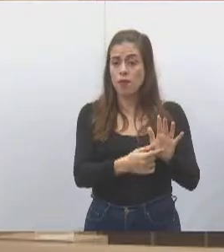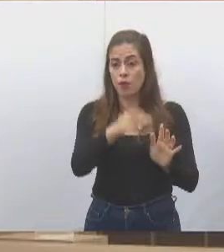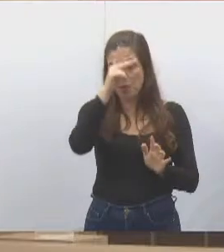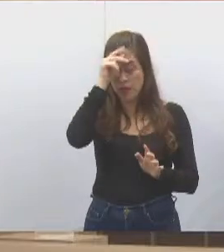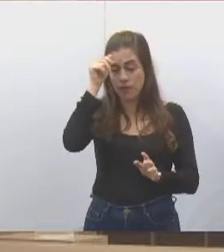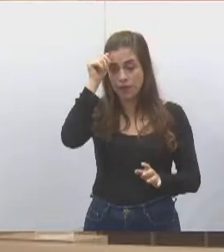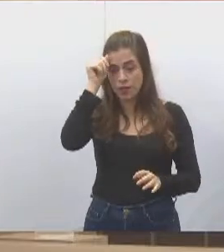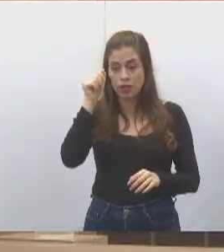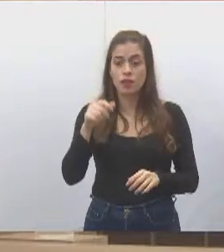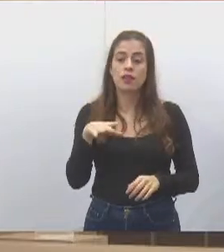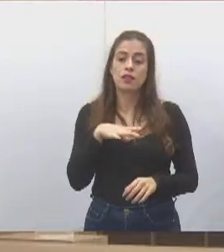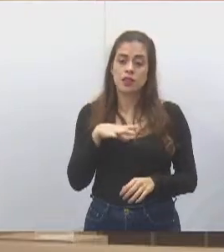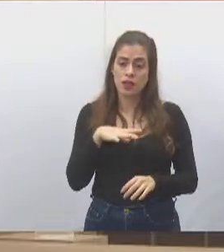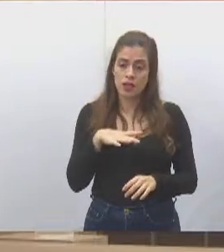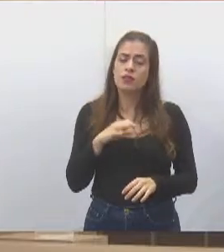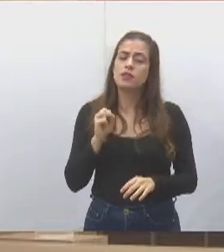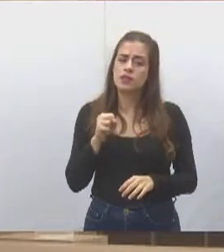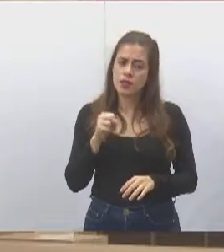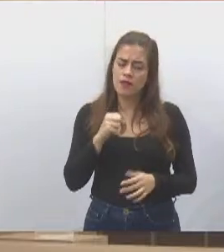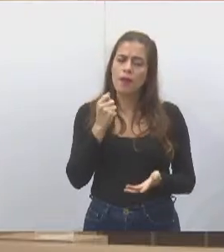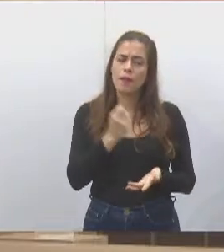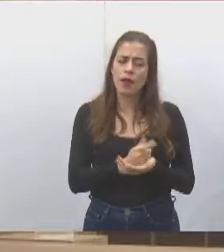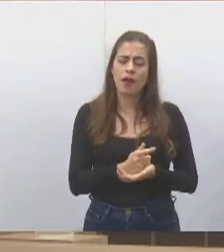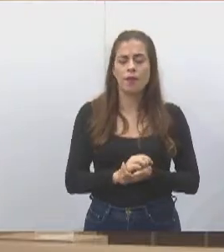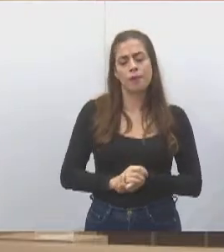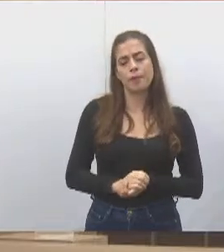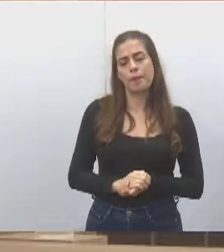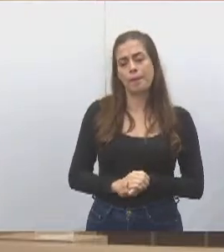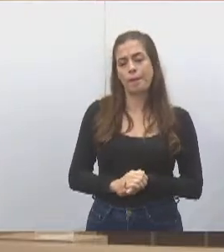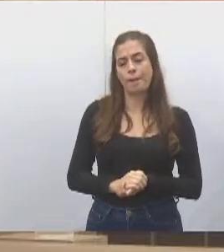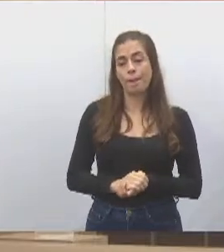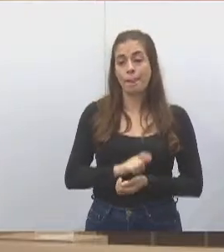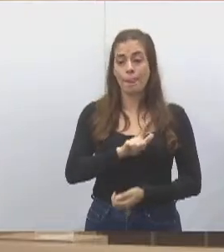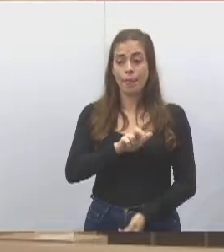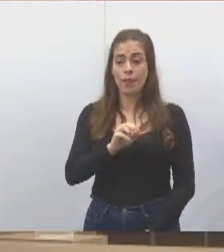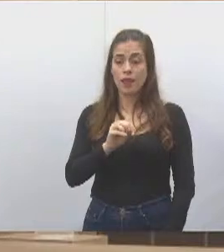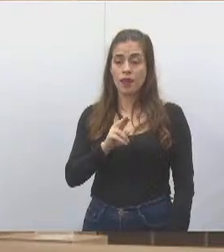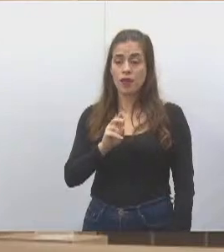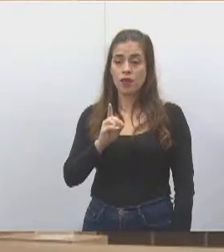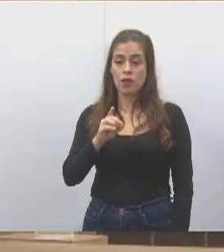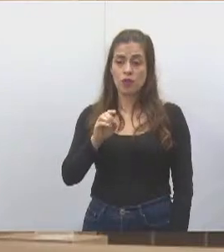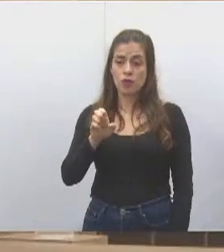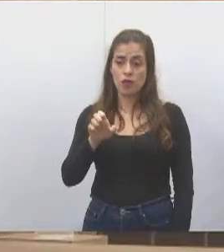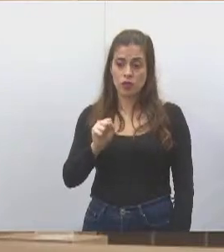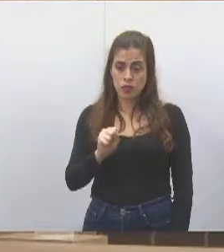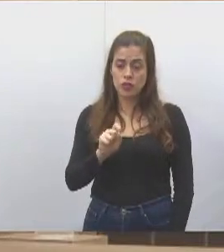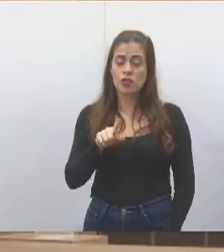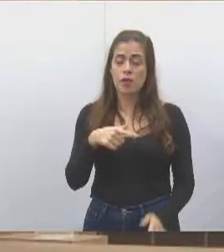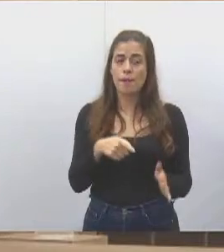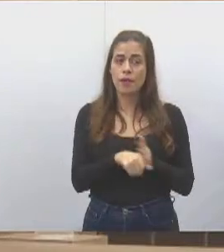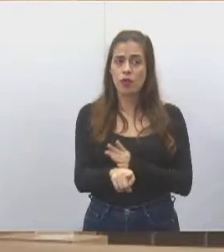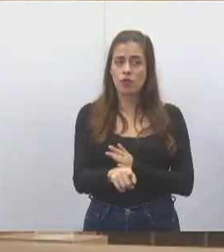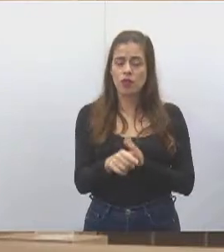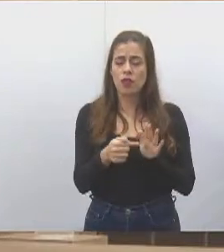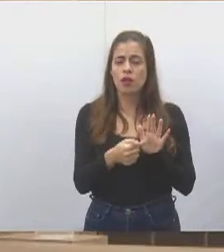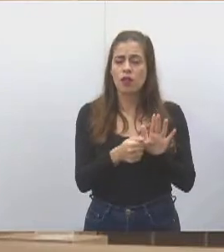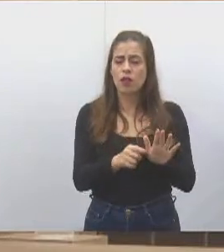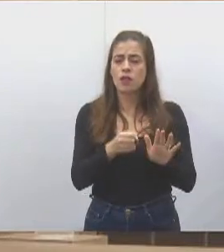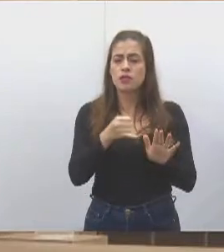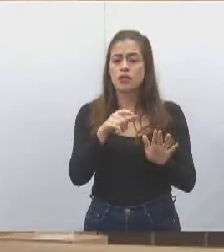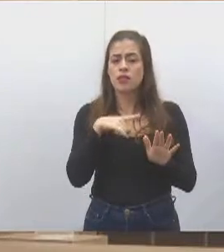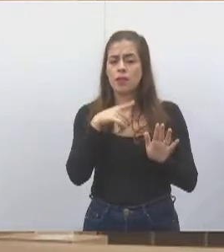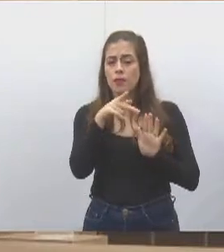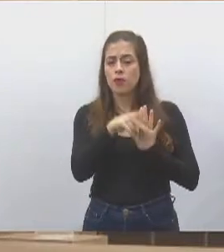cidade. Então, obviamente que será pago. Lourdes Maria de Castro, ela pergunta, uma pergunta pontual, sabendo se tem algum